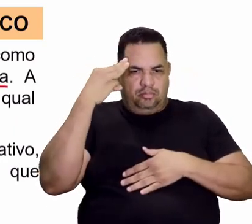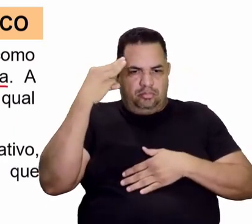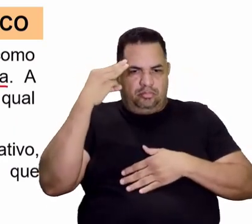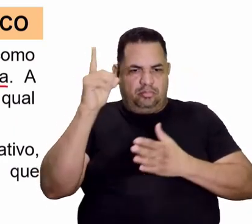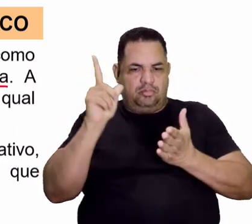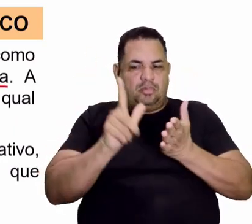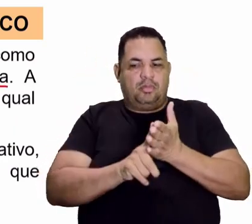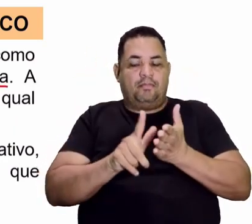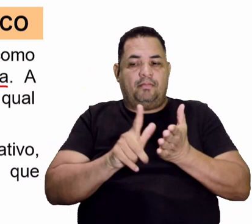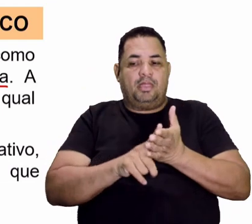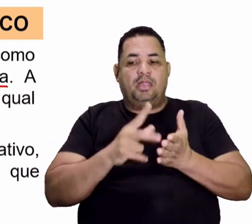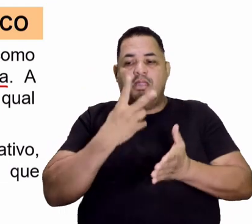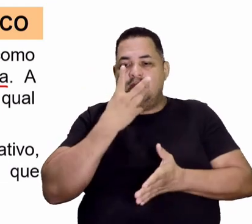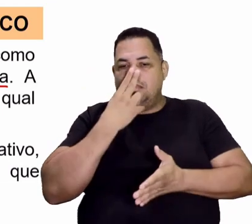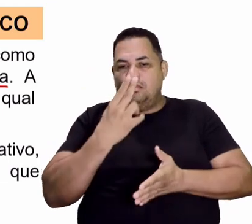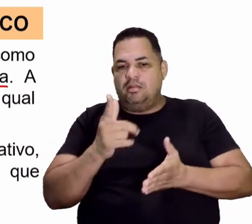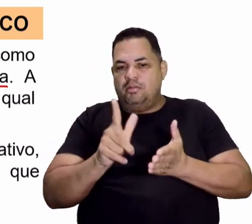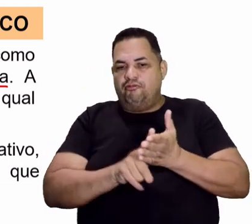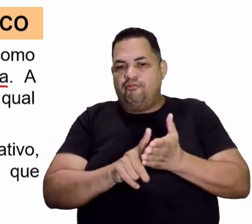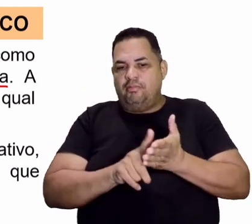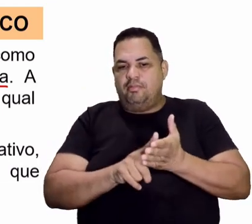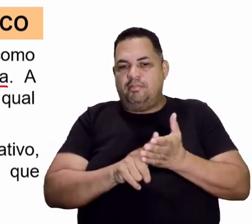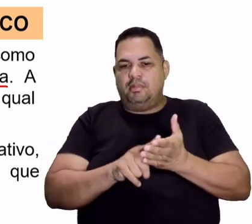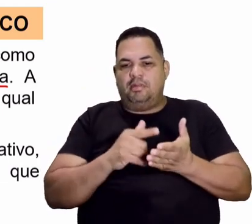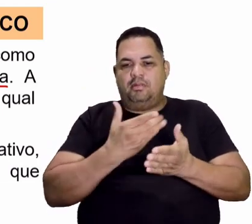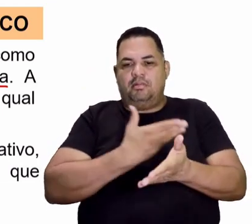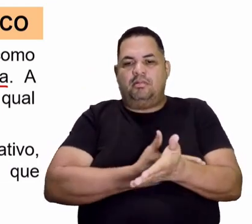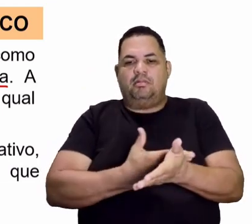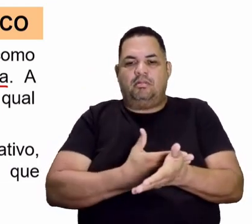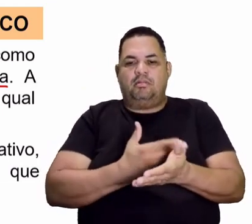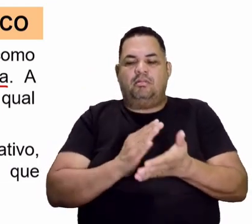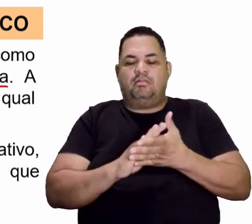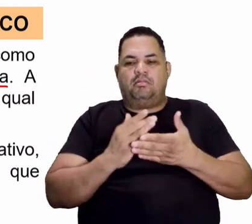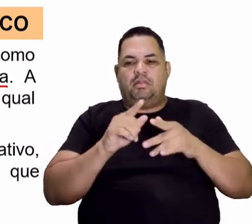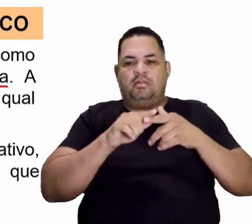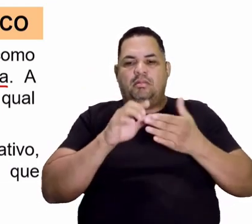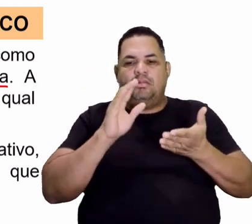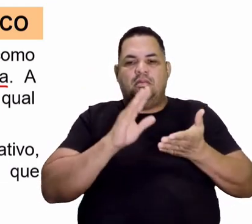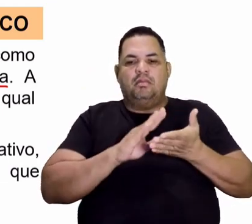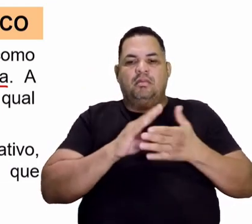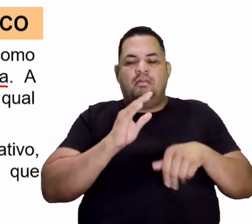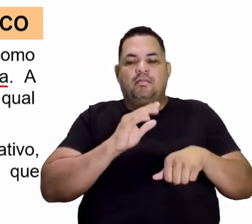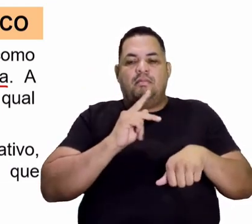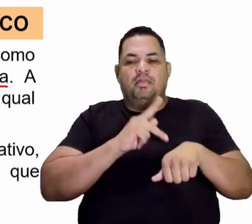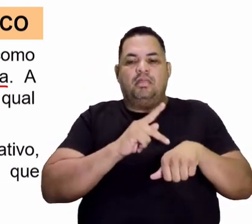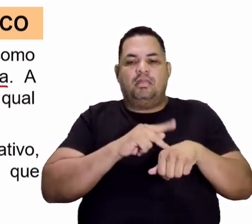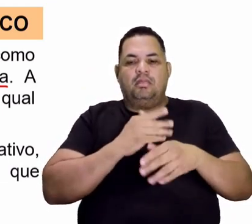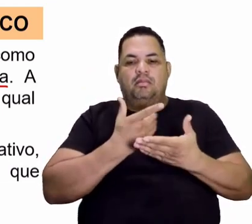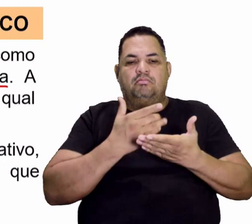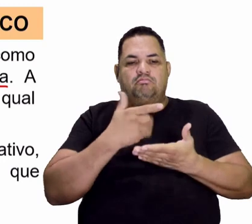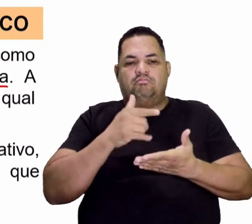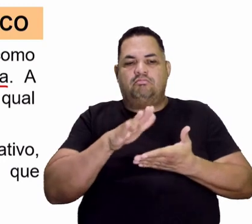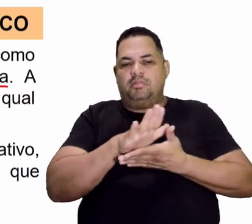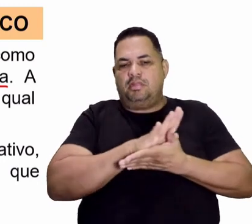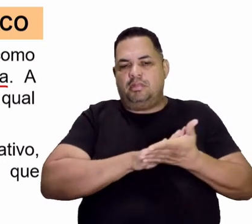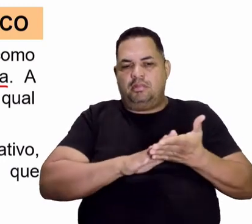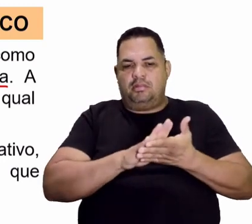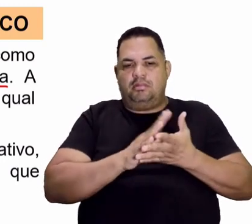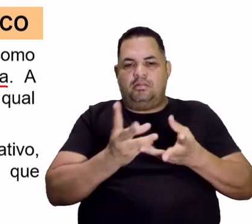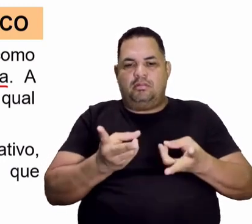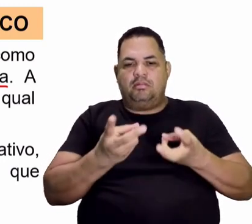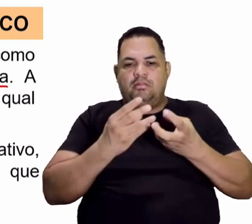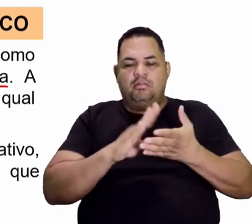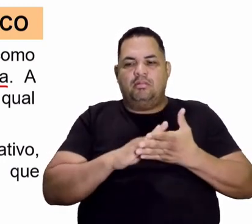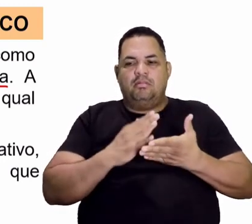uma folha em branco, uma tábula rasa, na qual as percepções